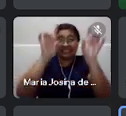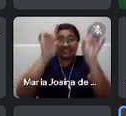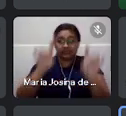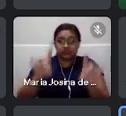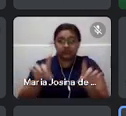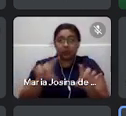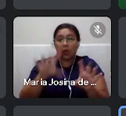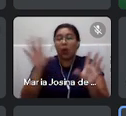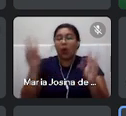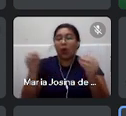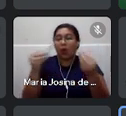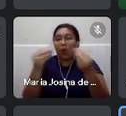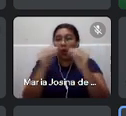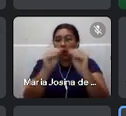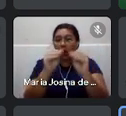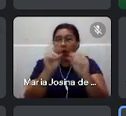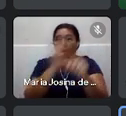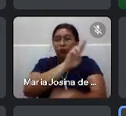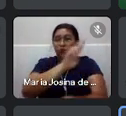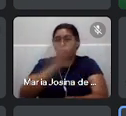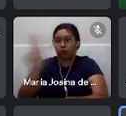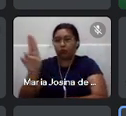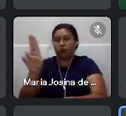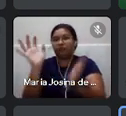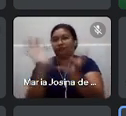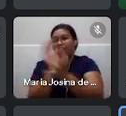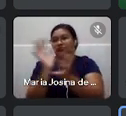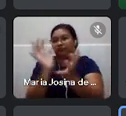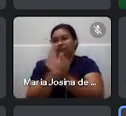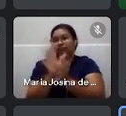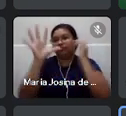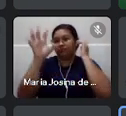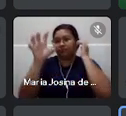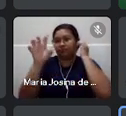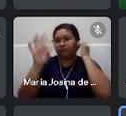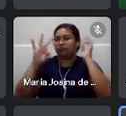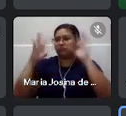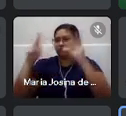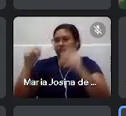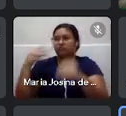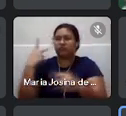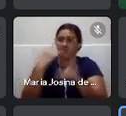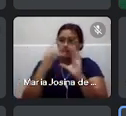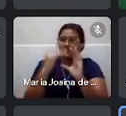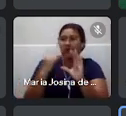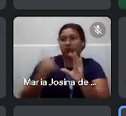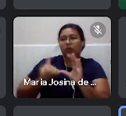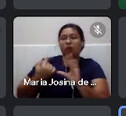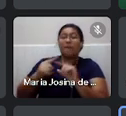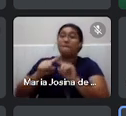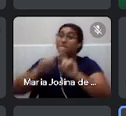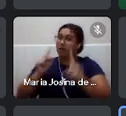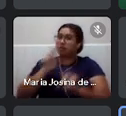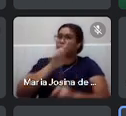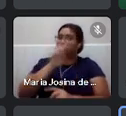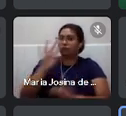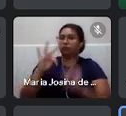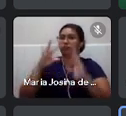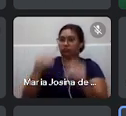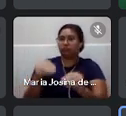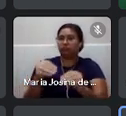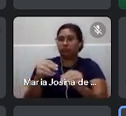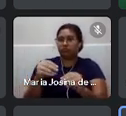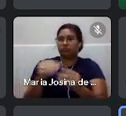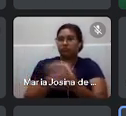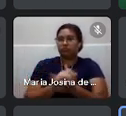nomes do grupo todo no PDF e todos enviarem o mesmo PDF na plataforma.